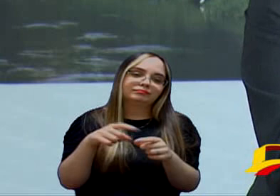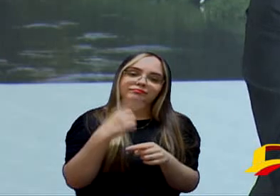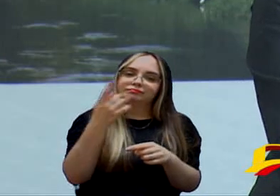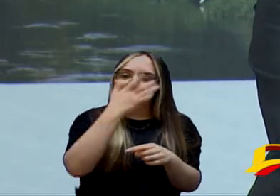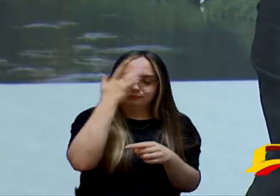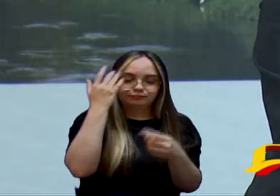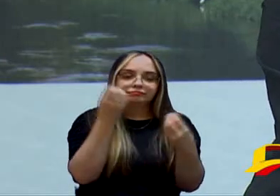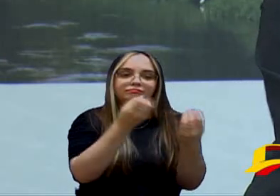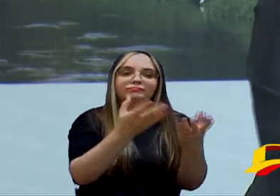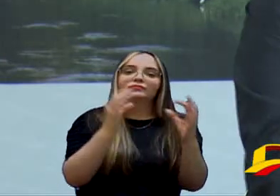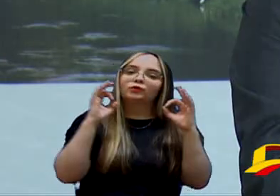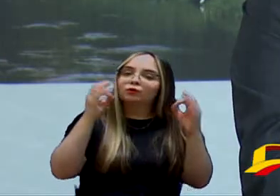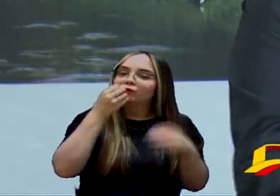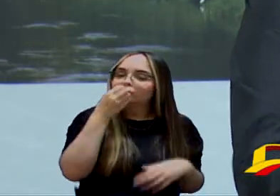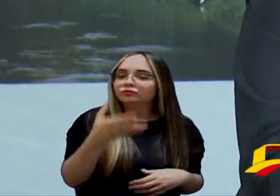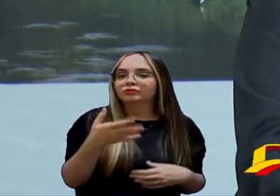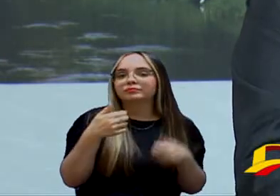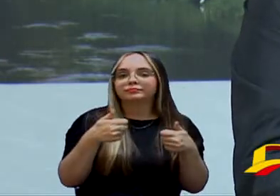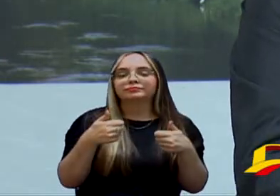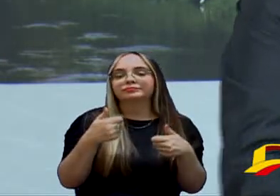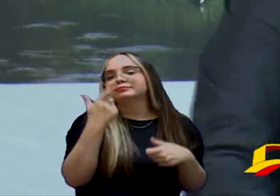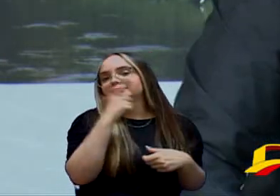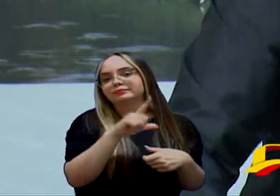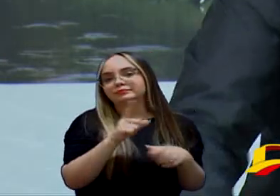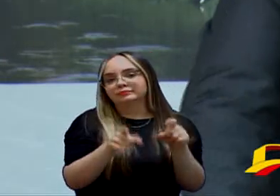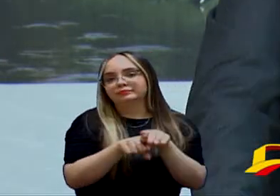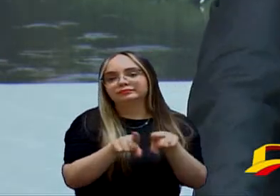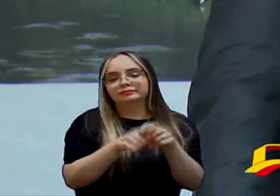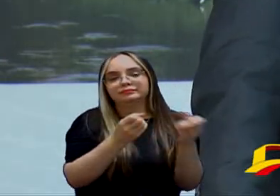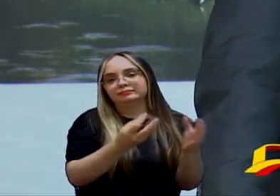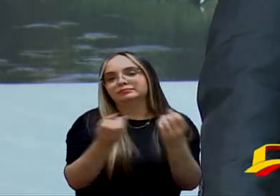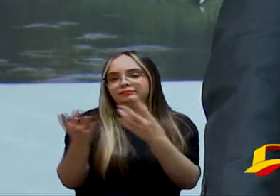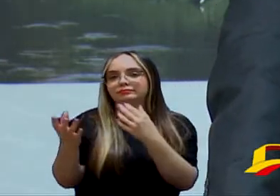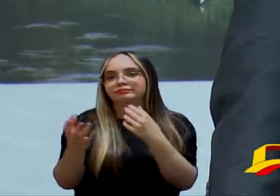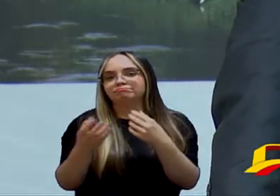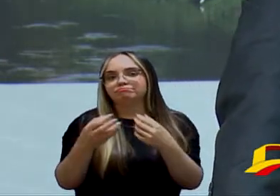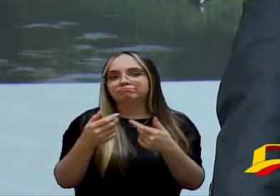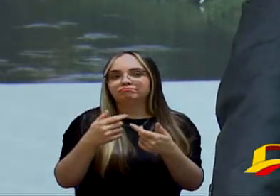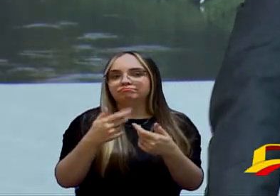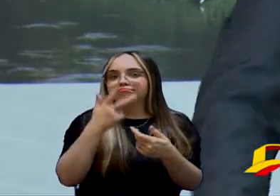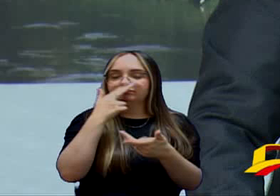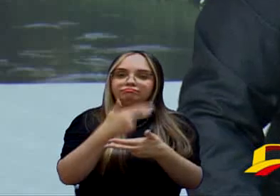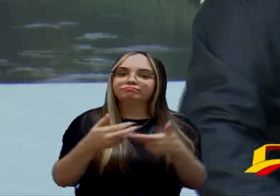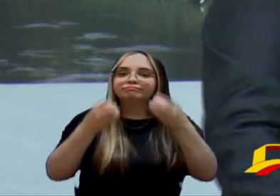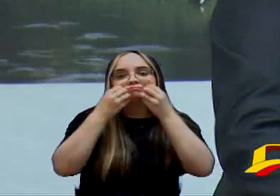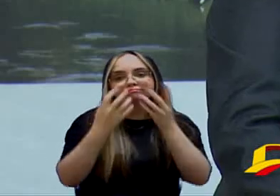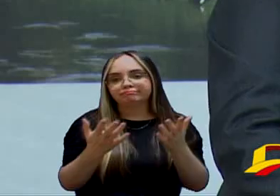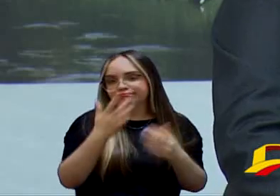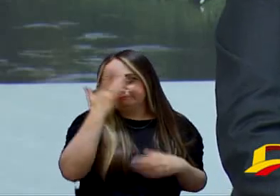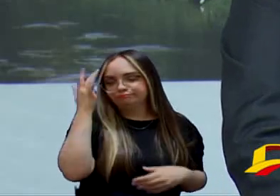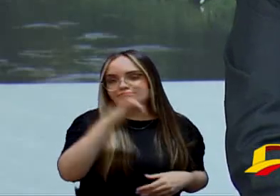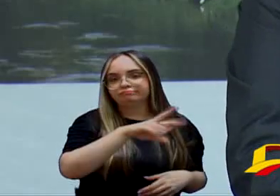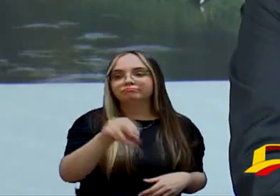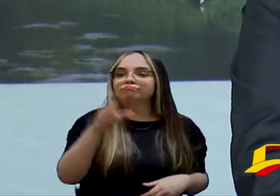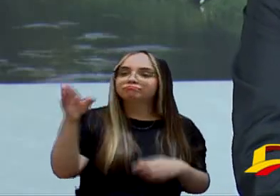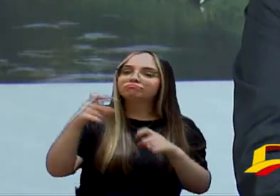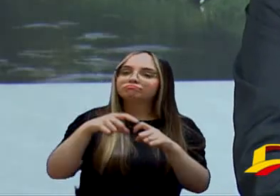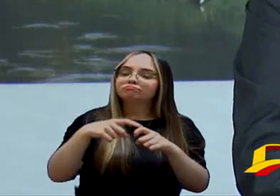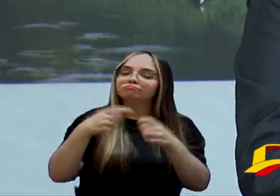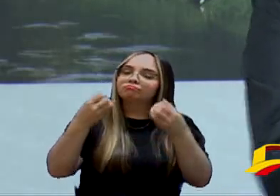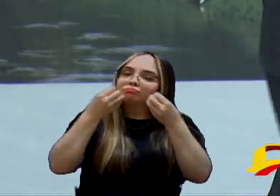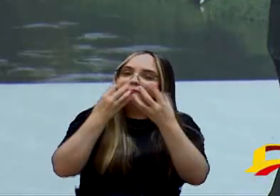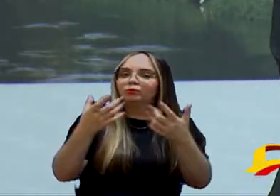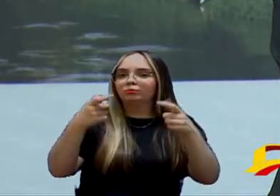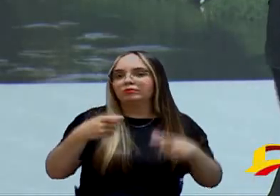do quem é atendido nas unidades de saúde eu como presidente da Comissão de saúde pública aqui da Câmara Municipal fico Não muito né assim trabalhamos